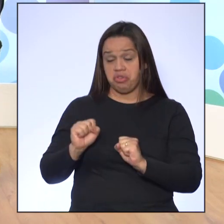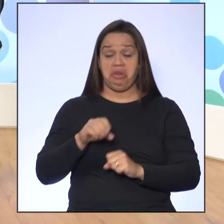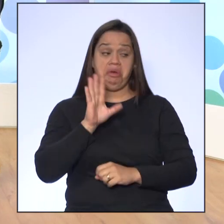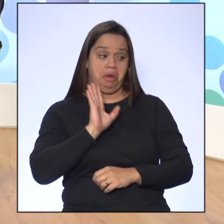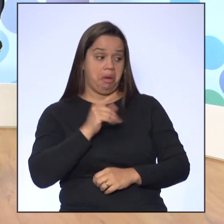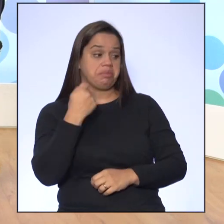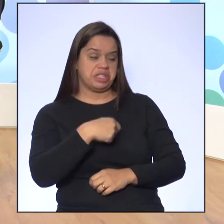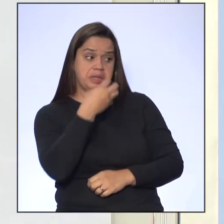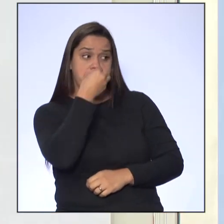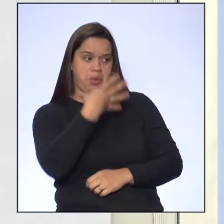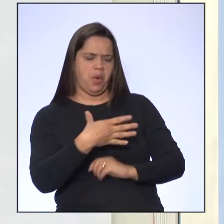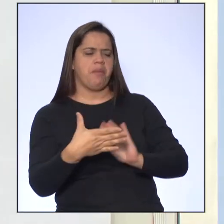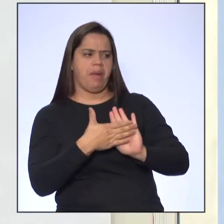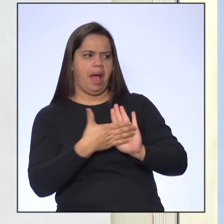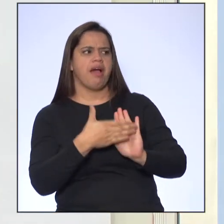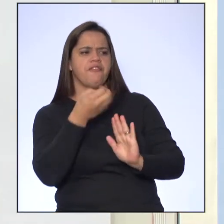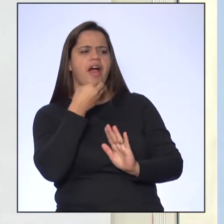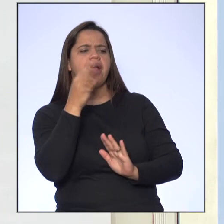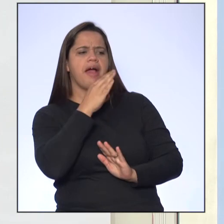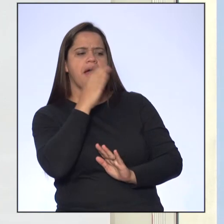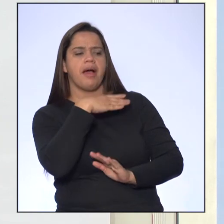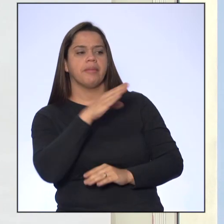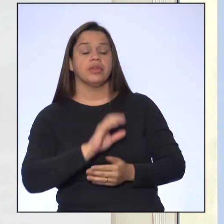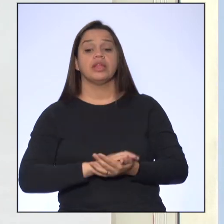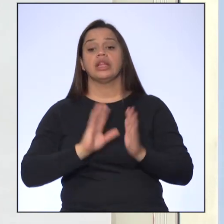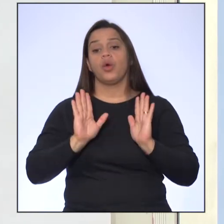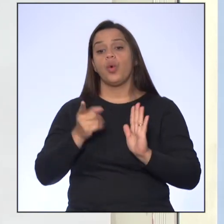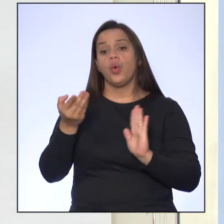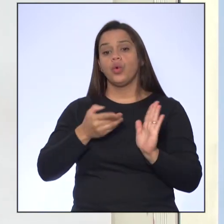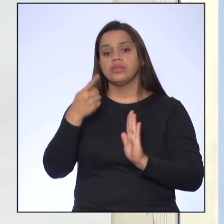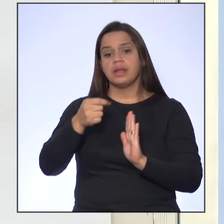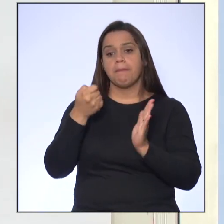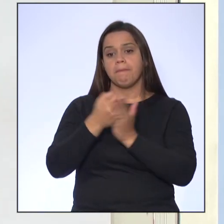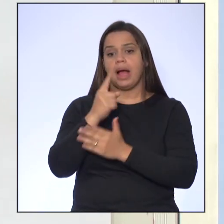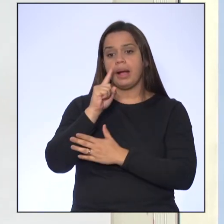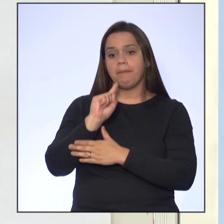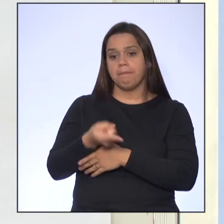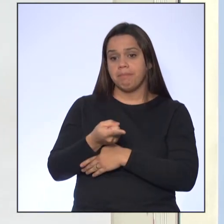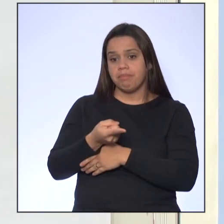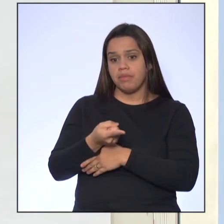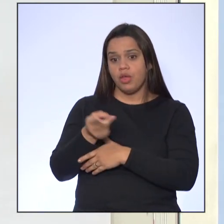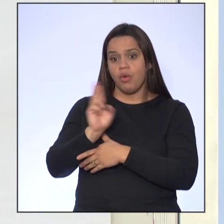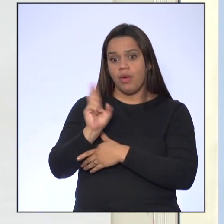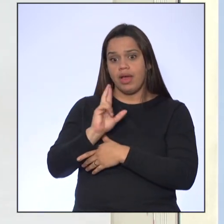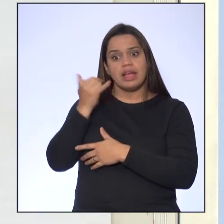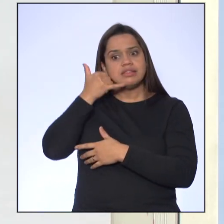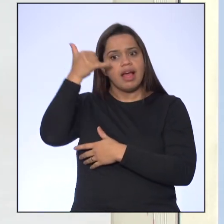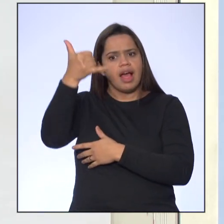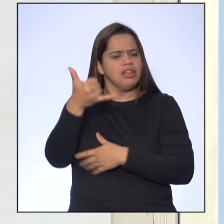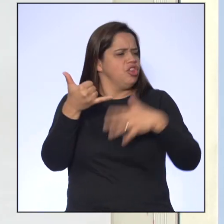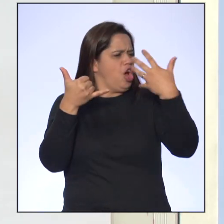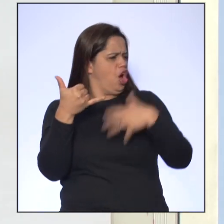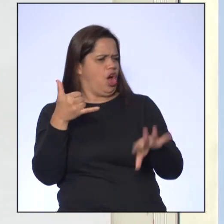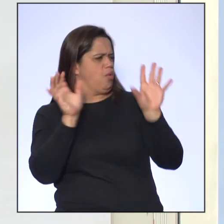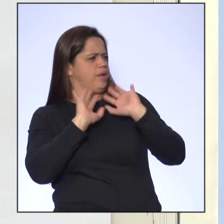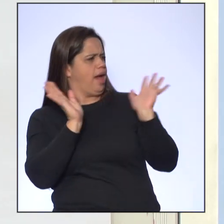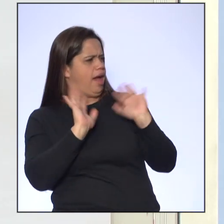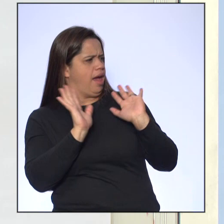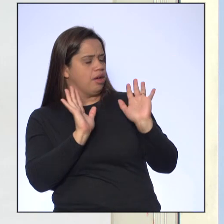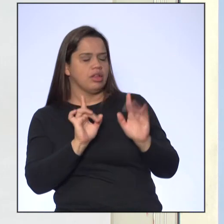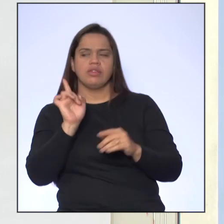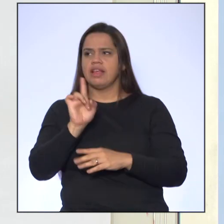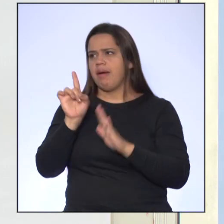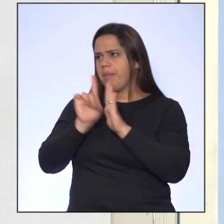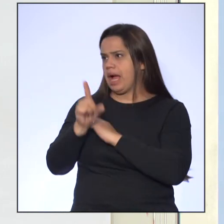boa. Rapidinho, faça uma proposta. Então, hoje o senhor paga R$ 1.000 de telefone. Não, não quero. Então, o senhor vai